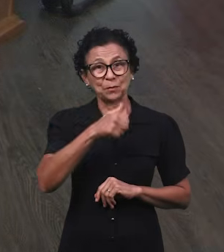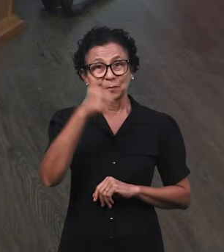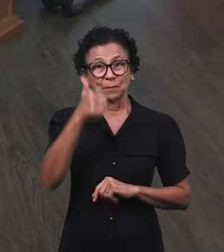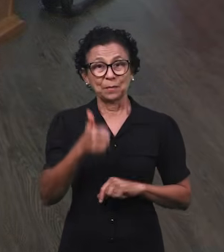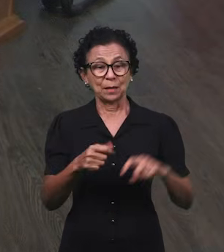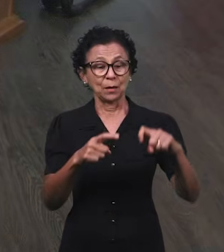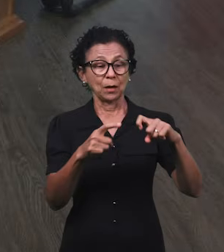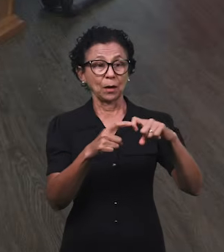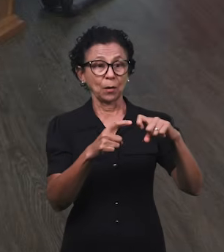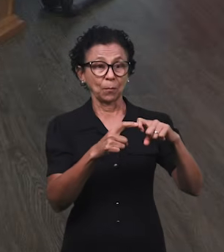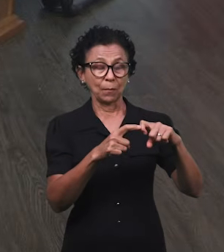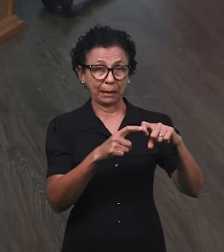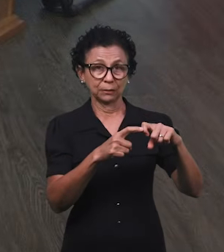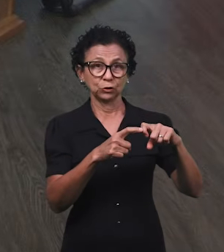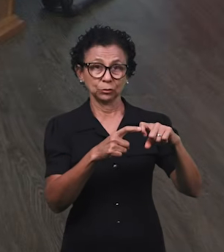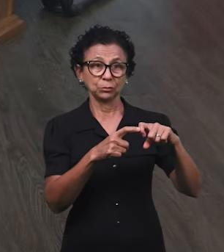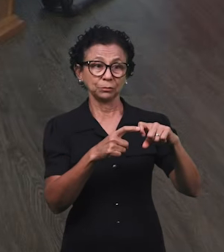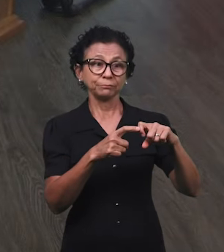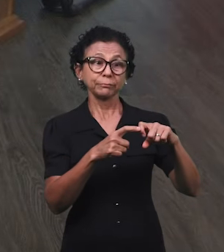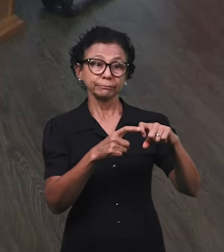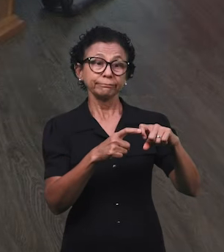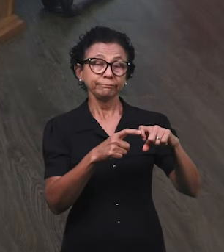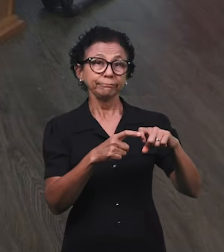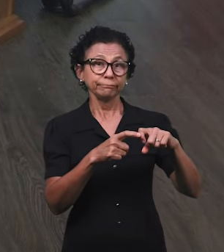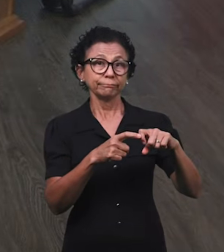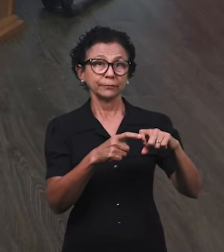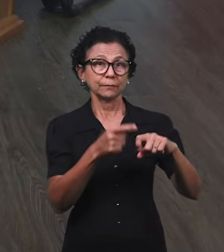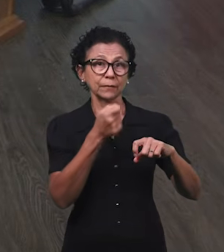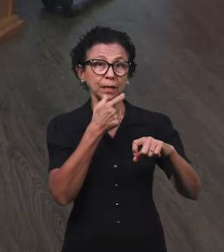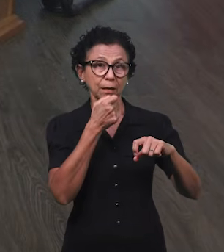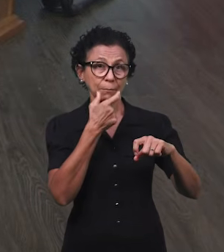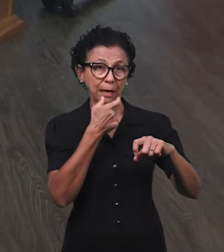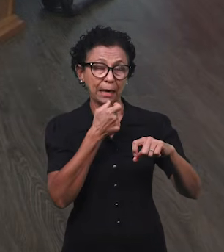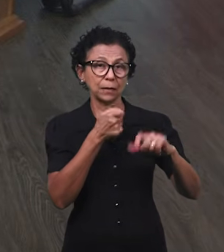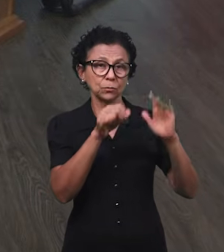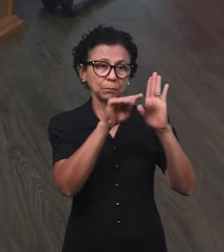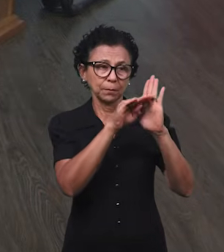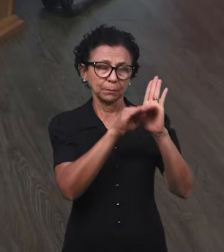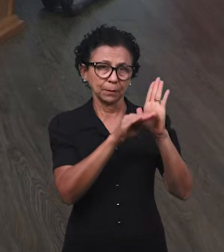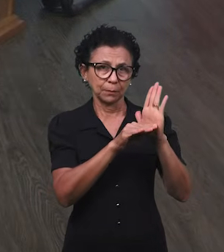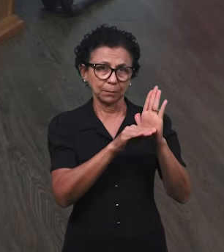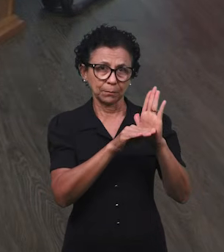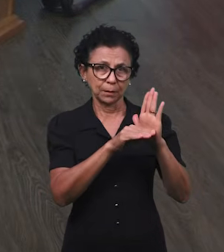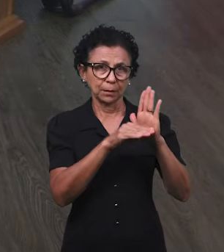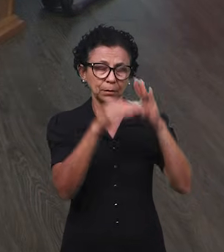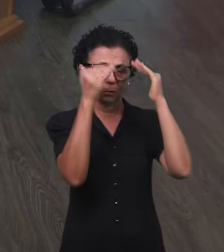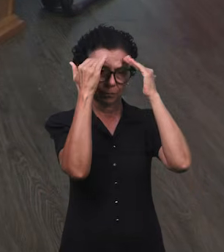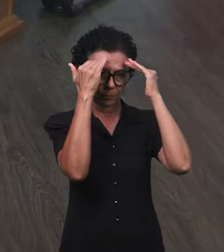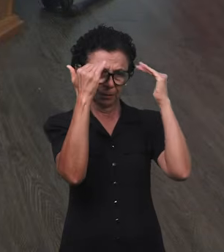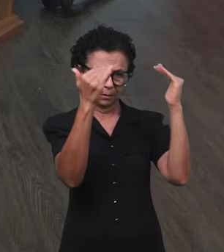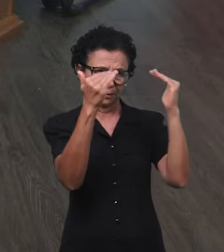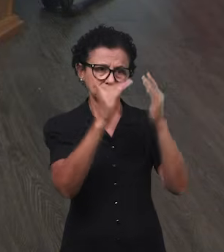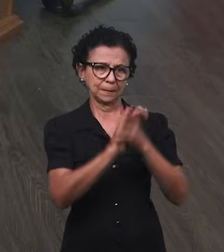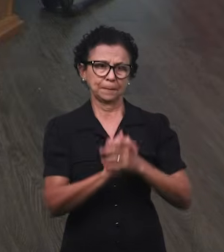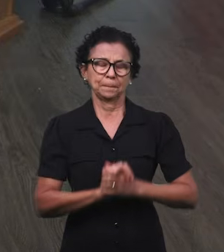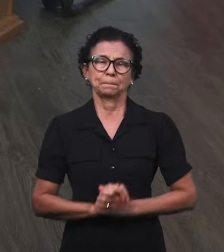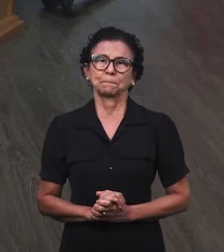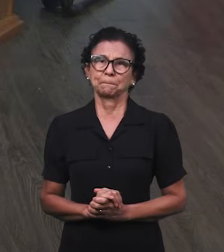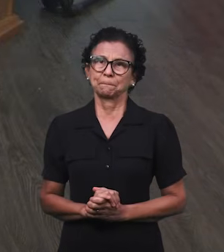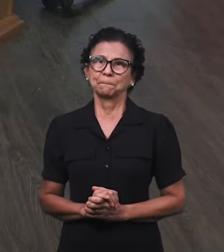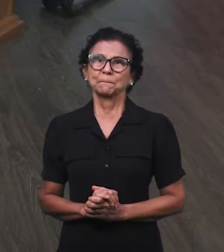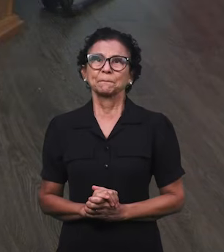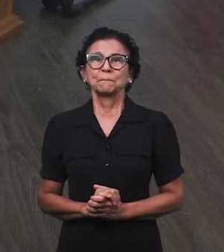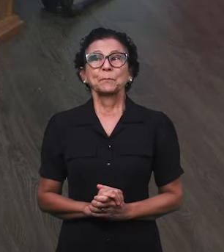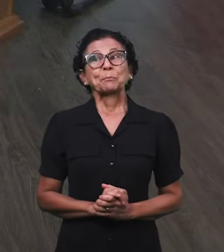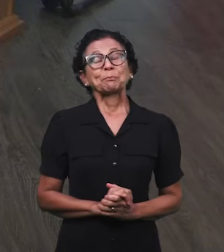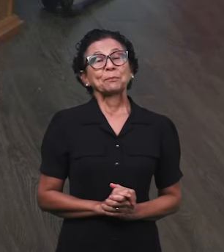gente faz o tratamento, né, com medicamentos certos, prescritos pelo médico.